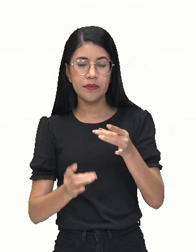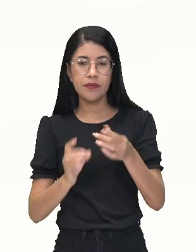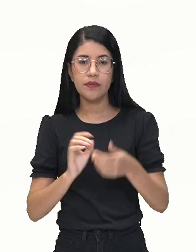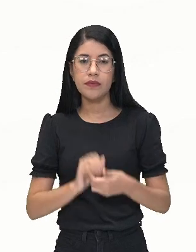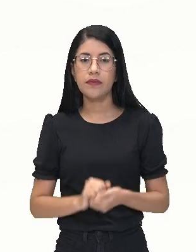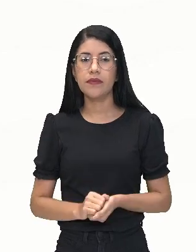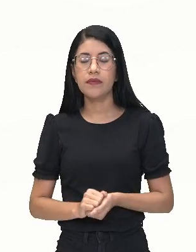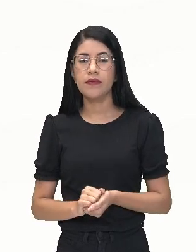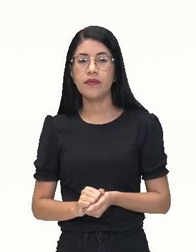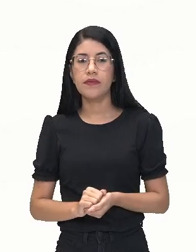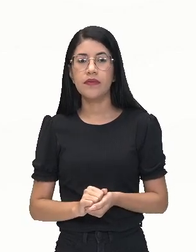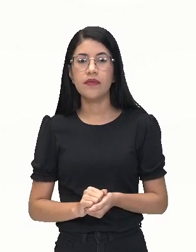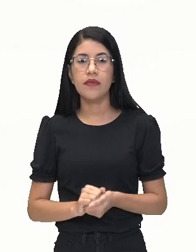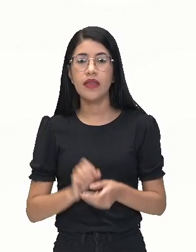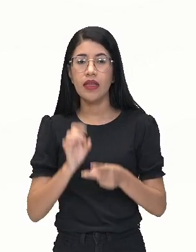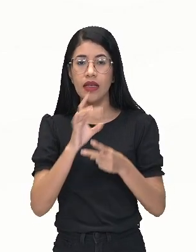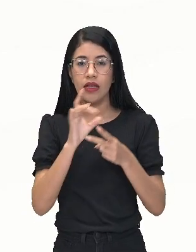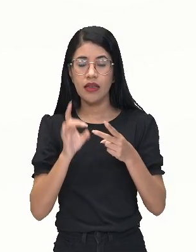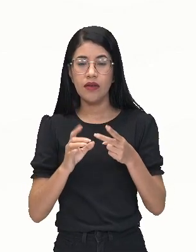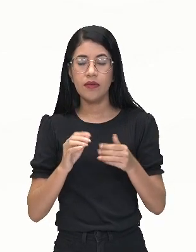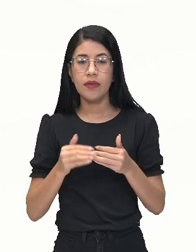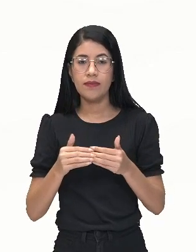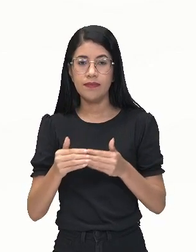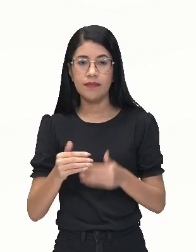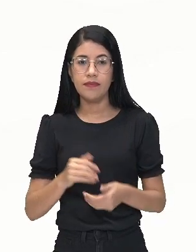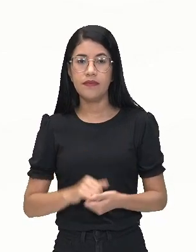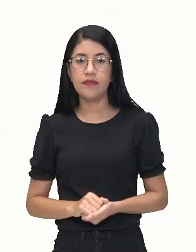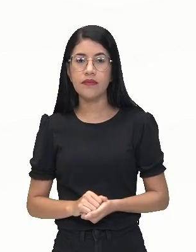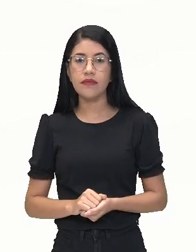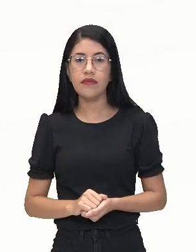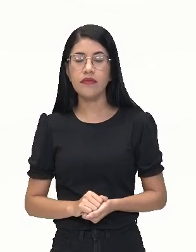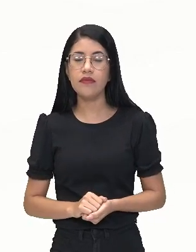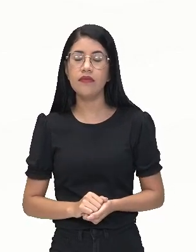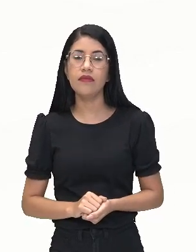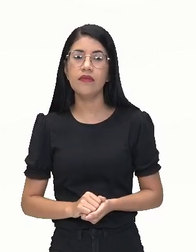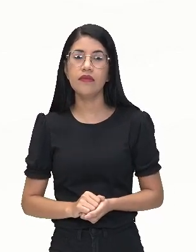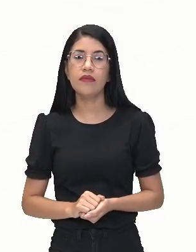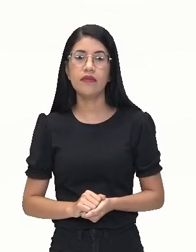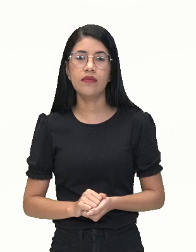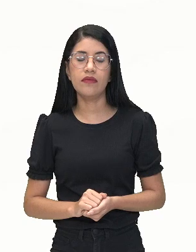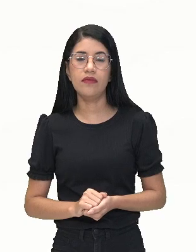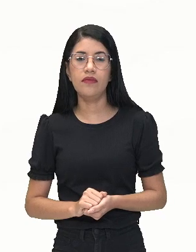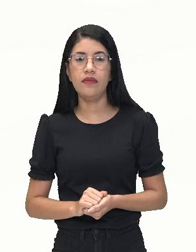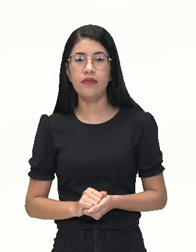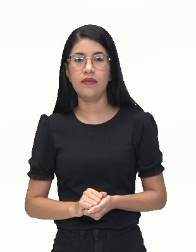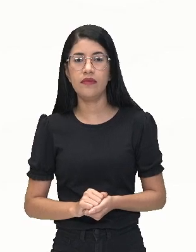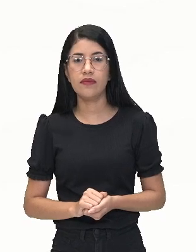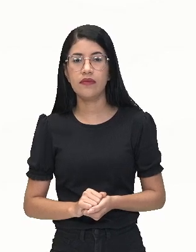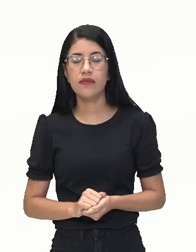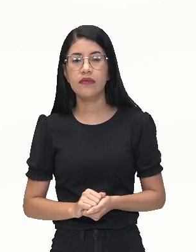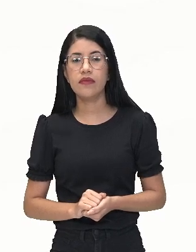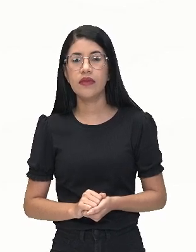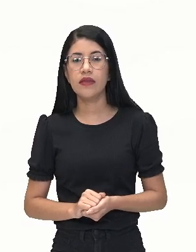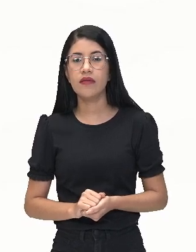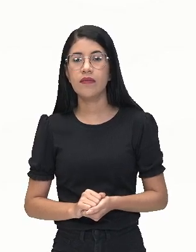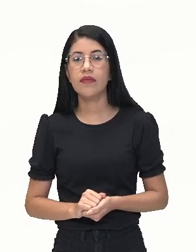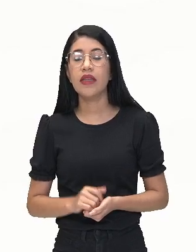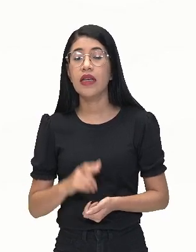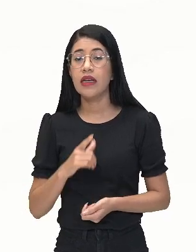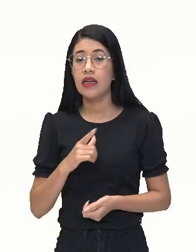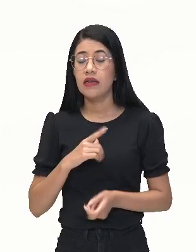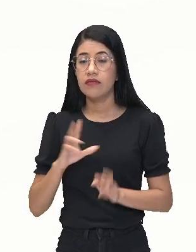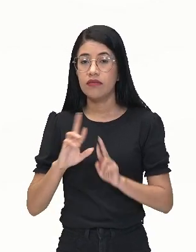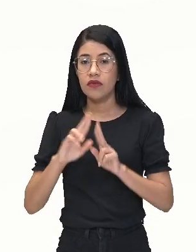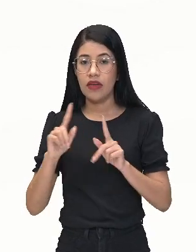disso, para falar de cada uma. Vamos adiante aqui na próxima cartela. A gente tem que entender que há uma diferença entre